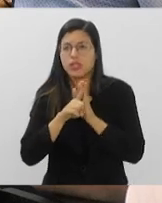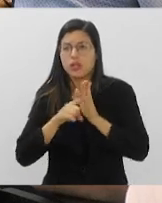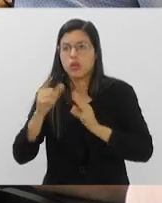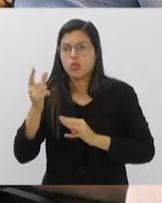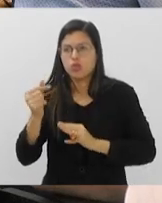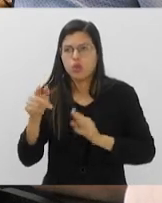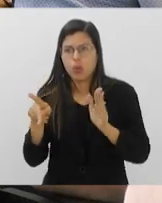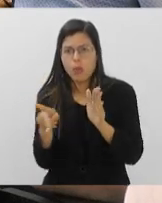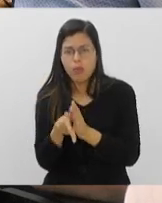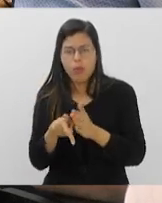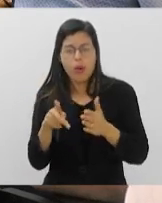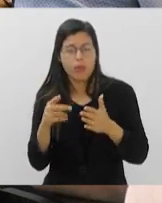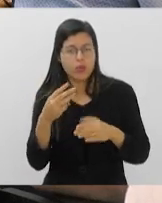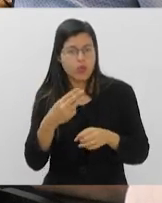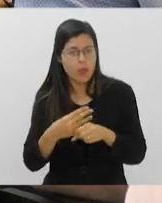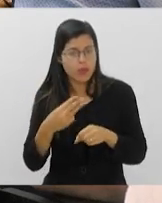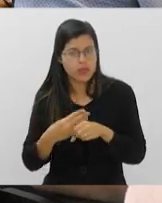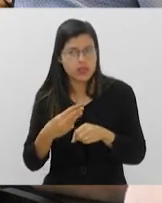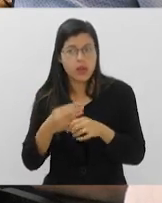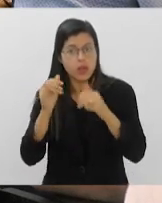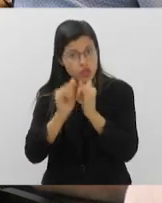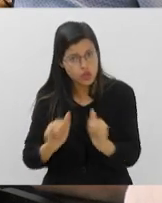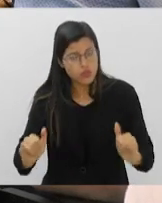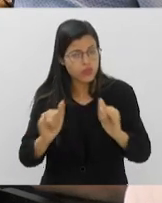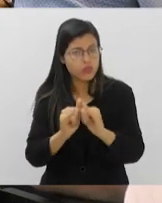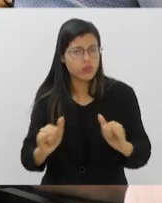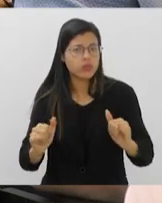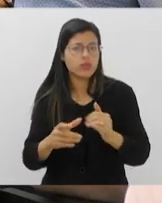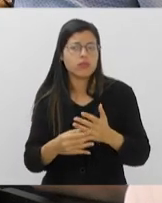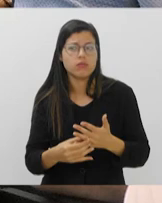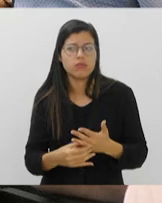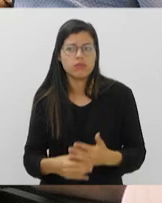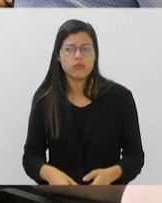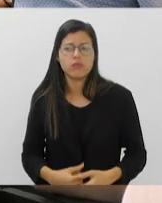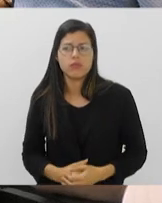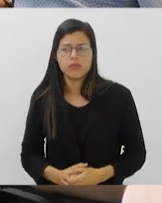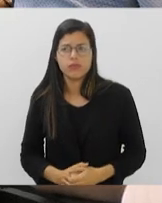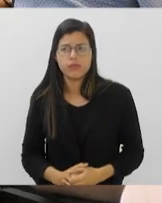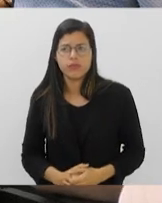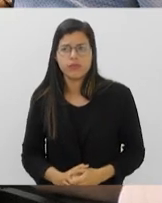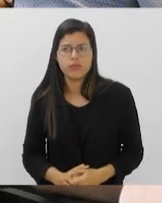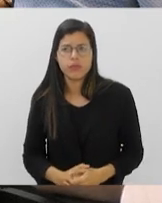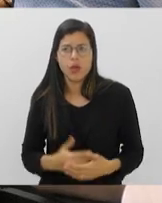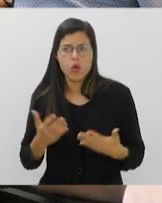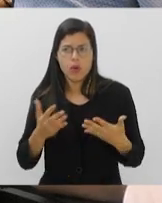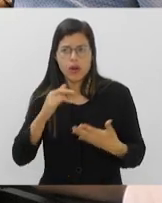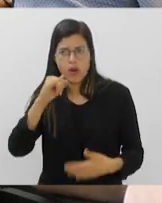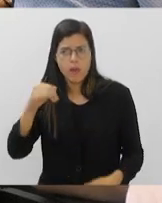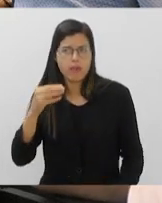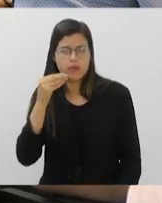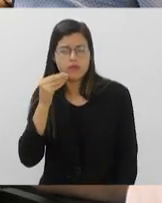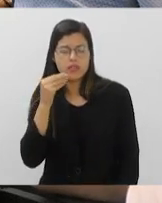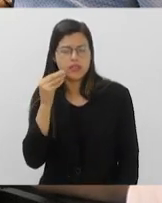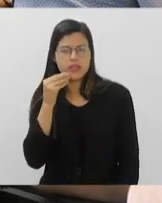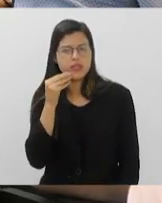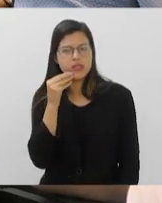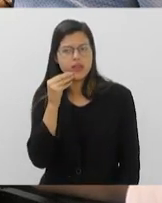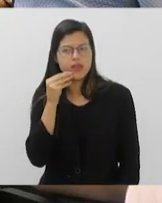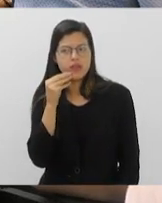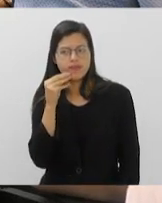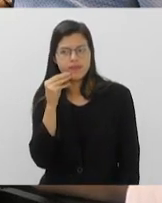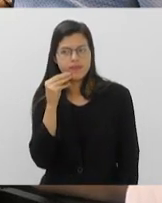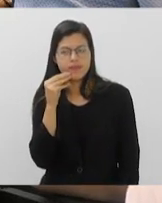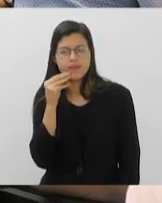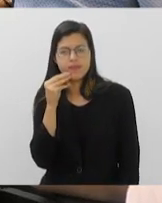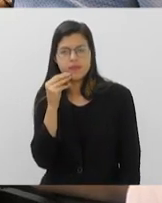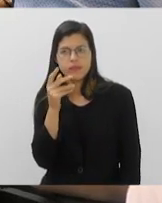Municípios e divulgue ISO e divulgue isto eu quero aproveitar entendeu e